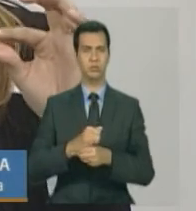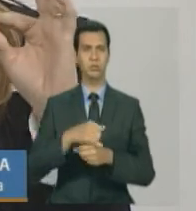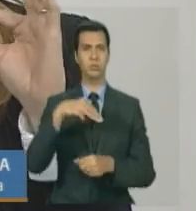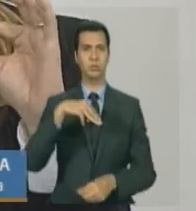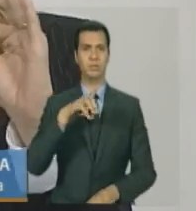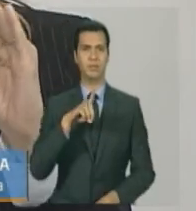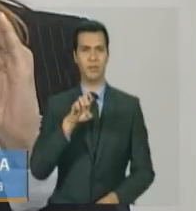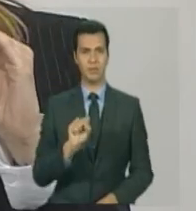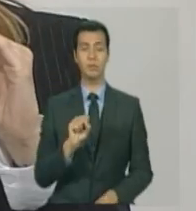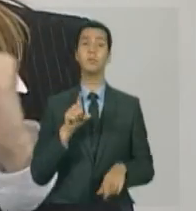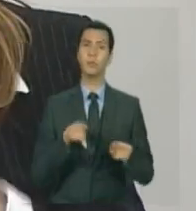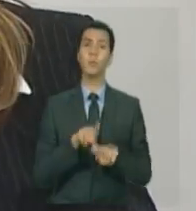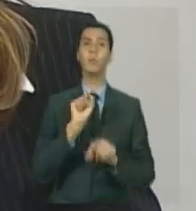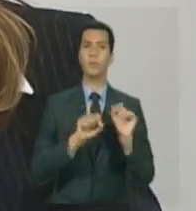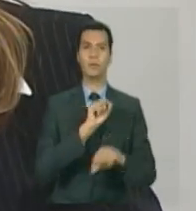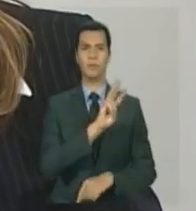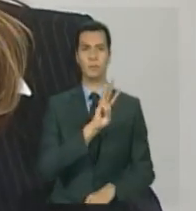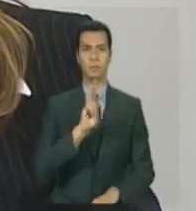que é